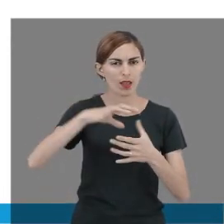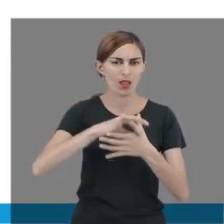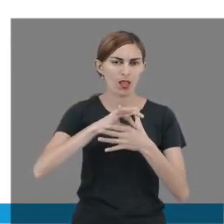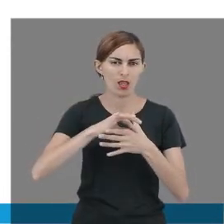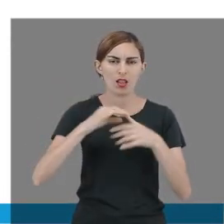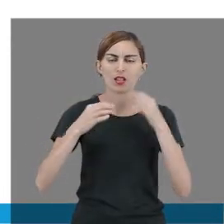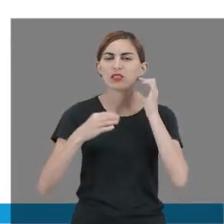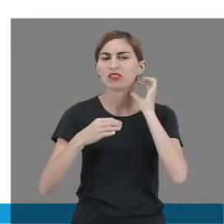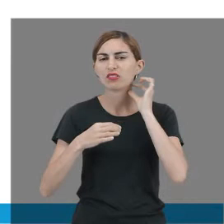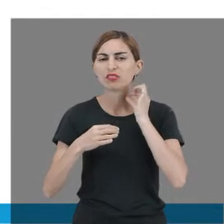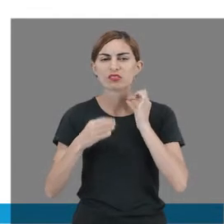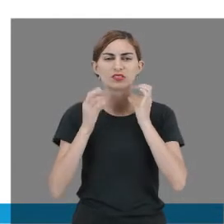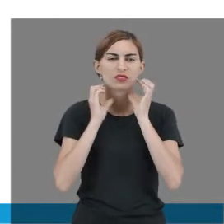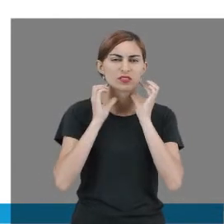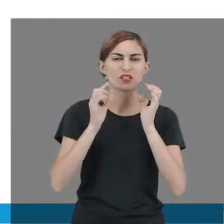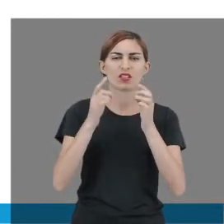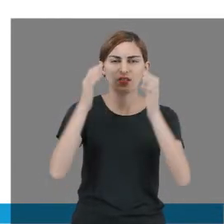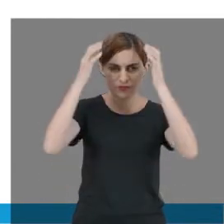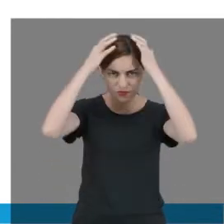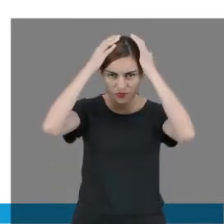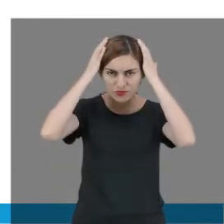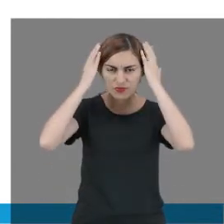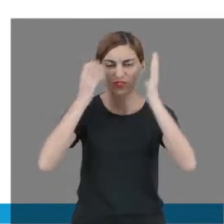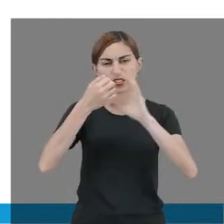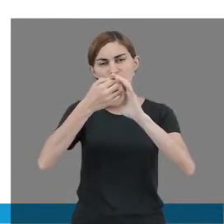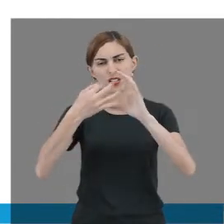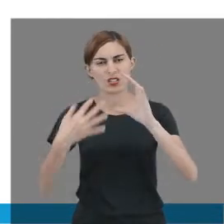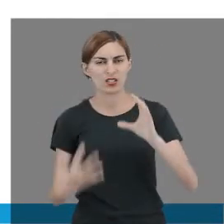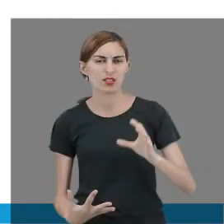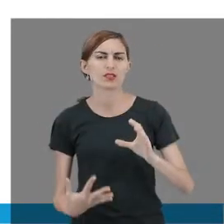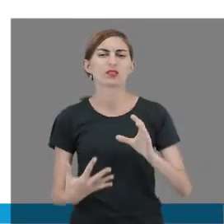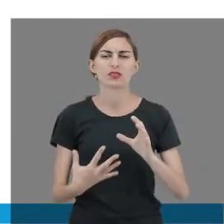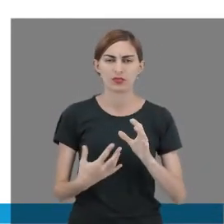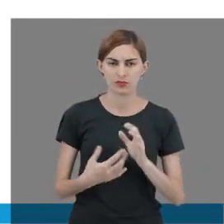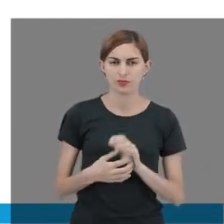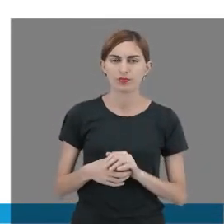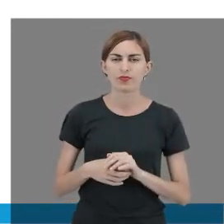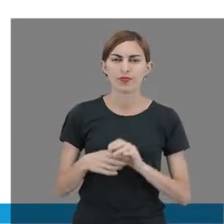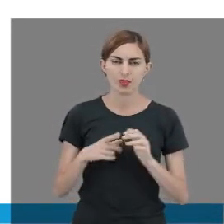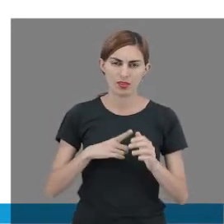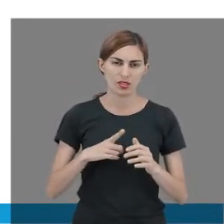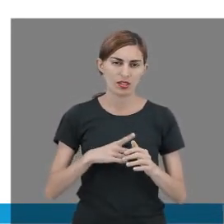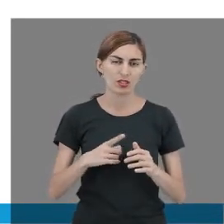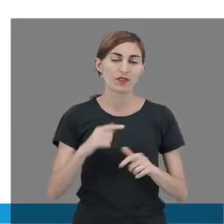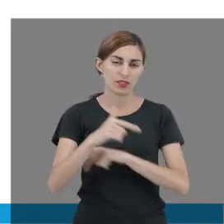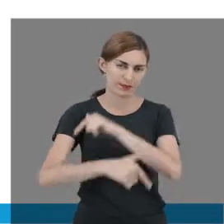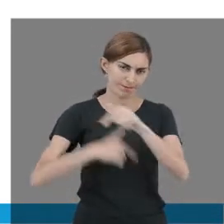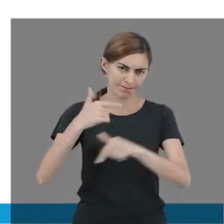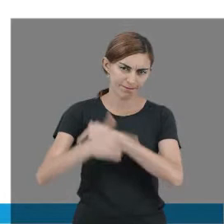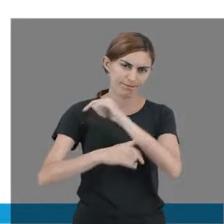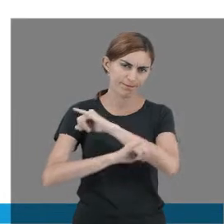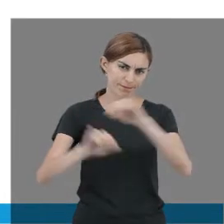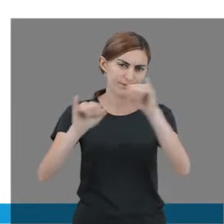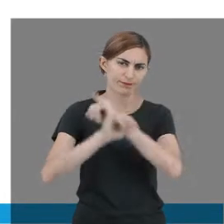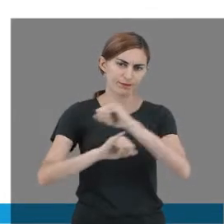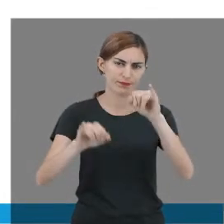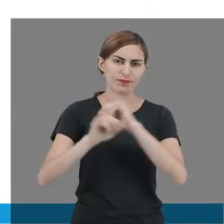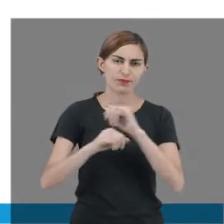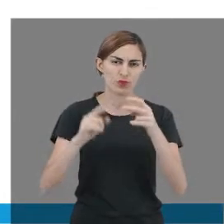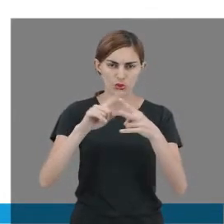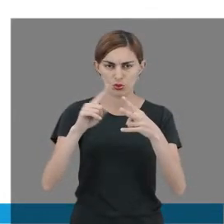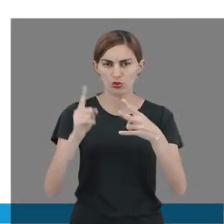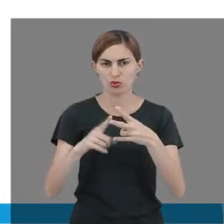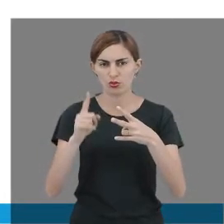a protuberância occipital, além das características do exame de imagem que eu vou mostrar um pouquinho depois. Então tiveram vários trabalhos publicados, inclusive aqui eu botei 2